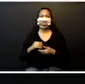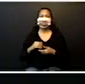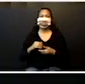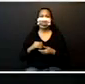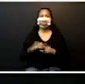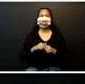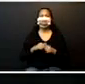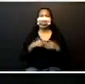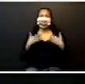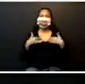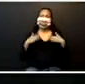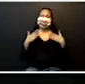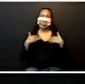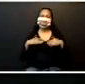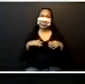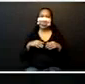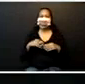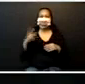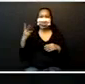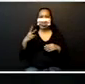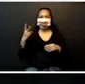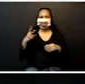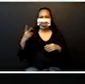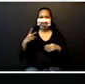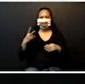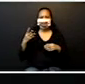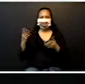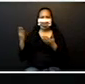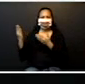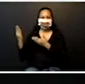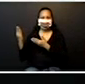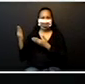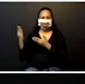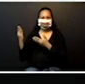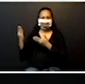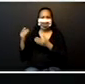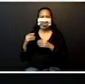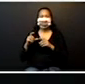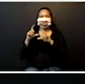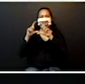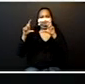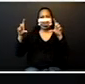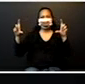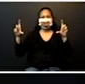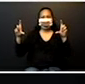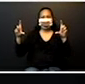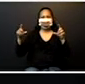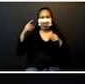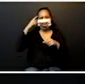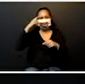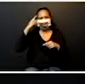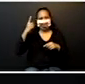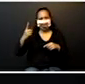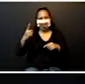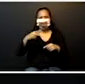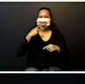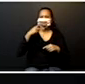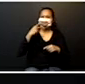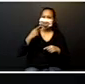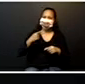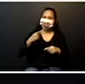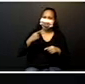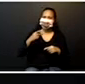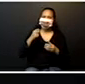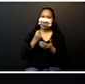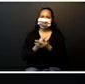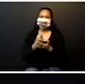olha só na segunda parte, que seria ali, no caso, o refrão. Olha lá. Pense, fale,